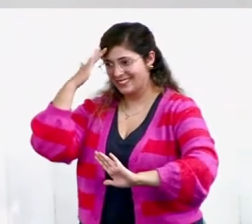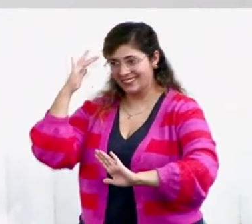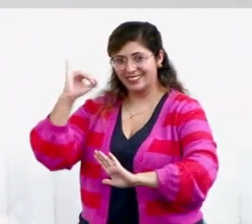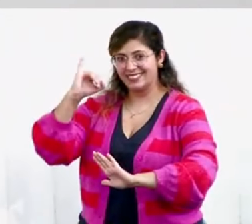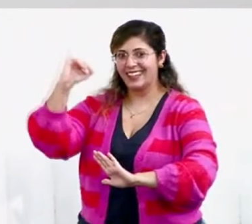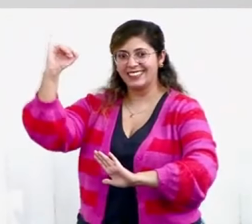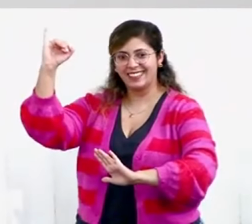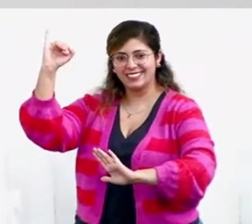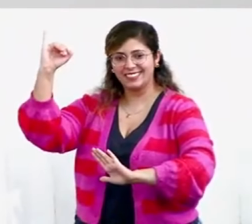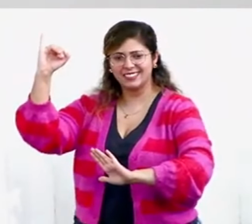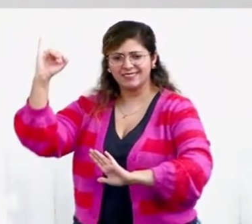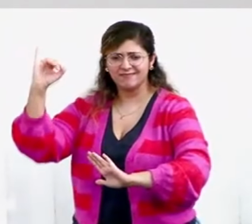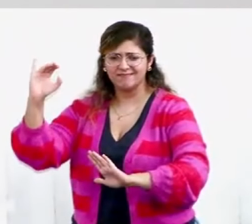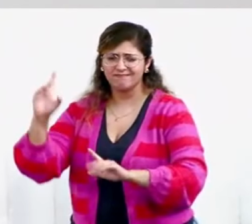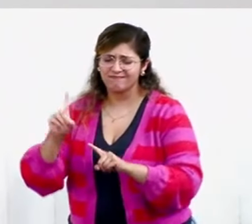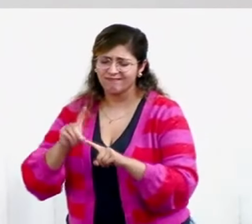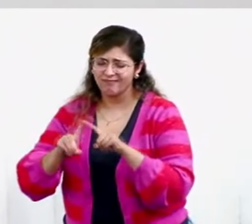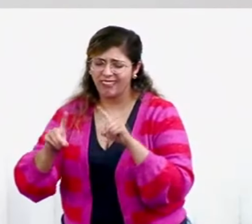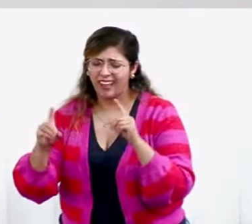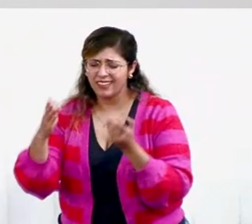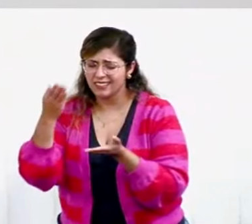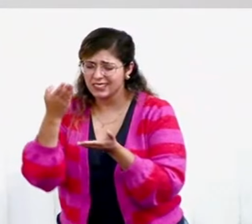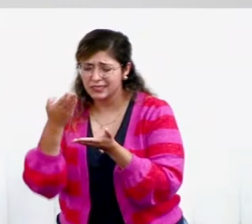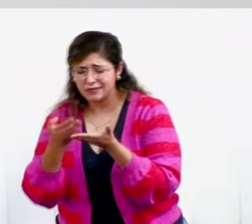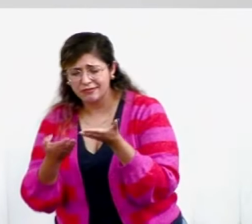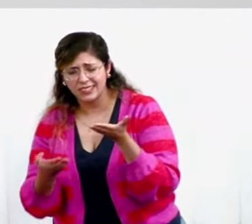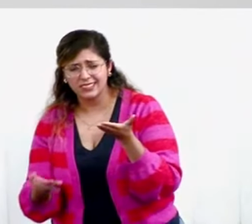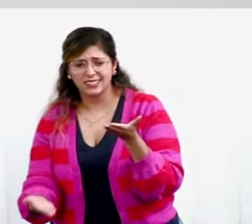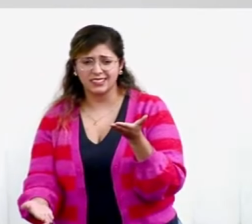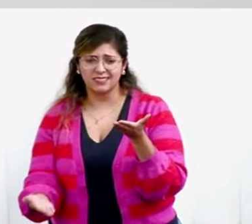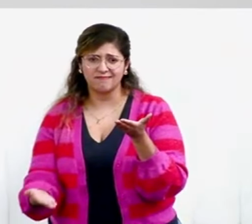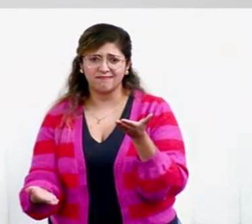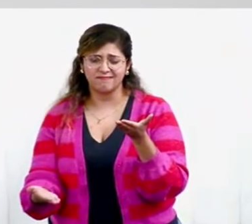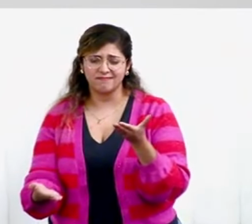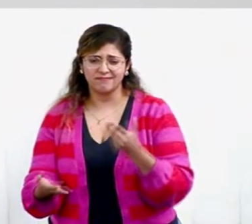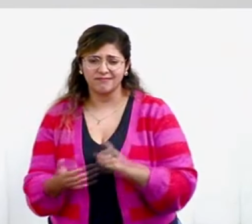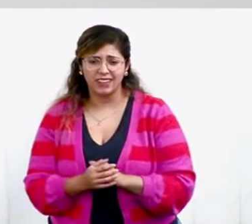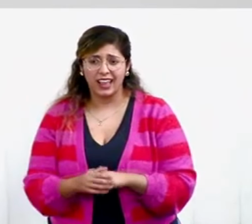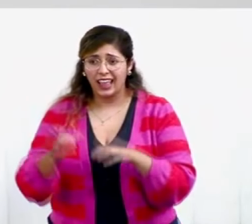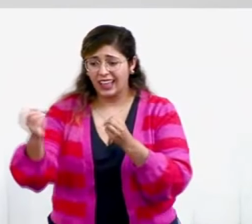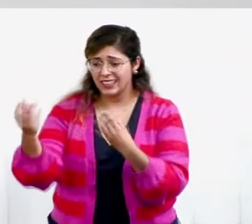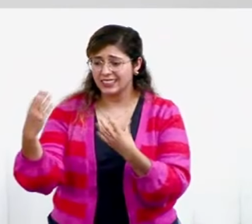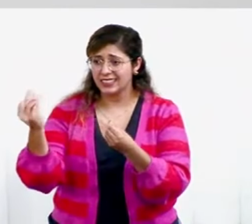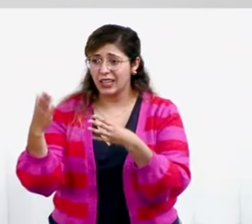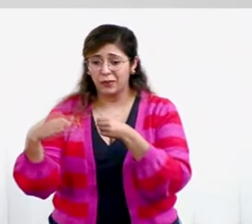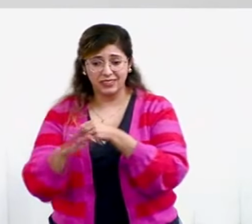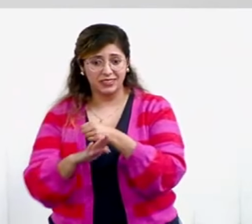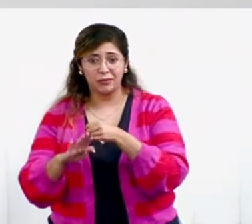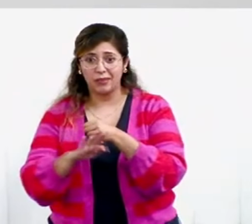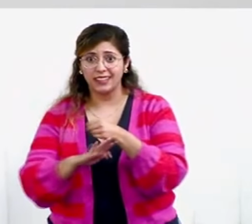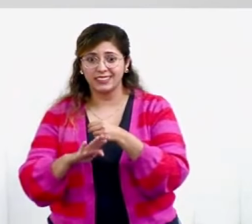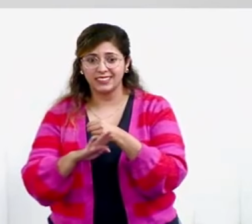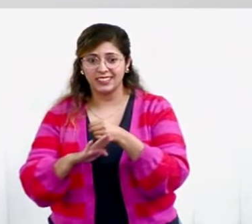sem verdade, e depositamos em seus ensinamentos o caminho de sucesso.